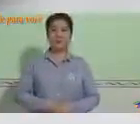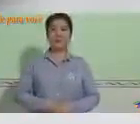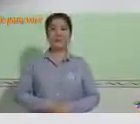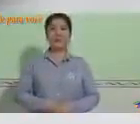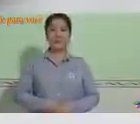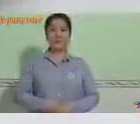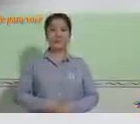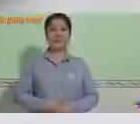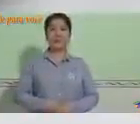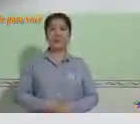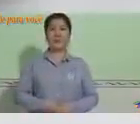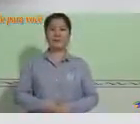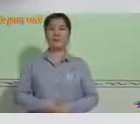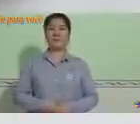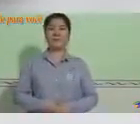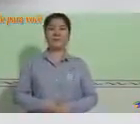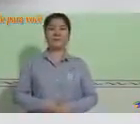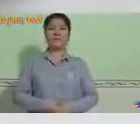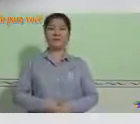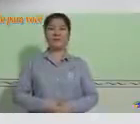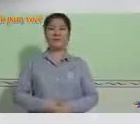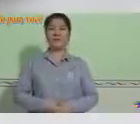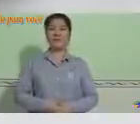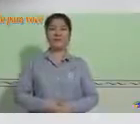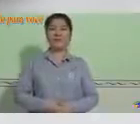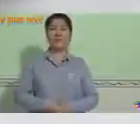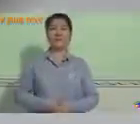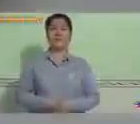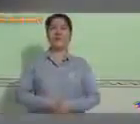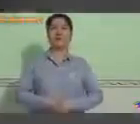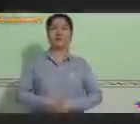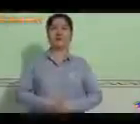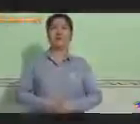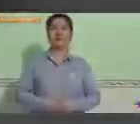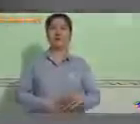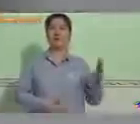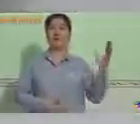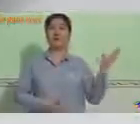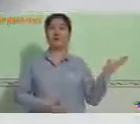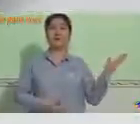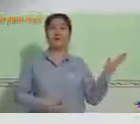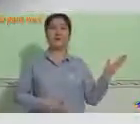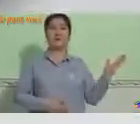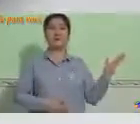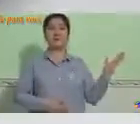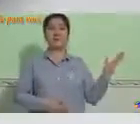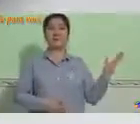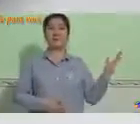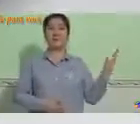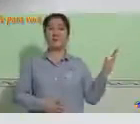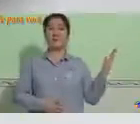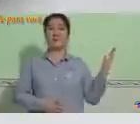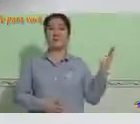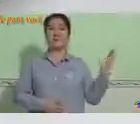GDEFARINHAE 300 ml de água, deixando a temperatura ambiente até o dia seguinte para ser utilizada.